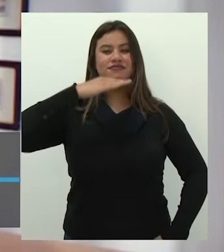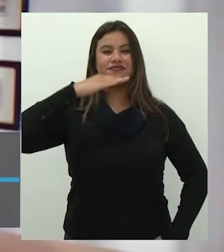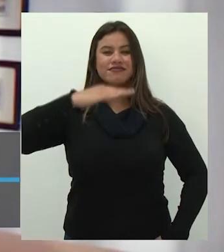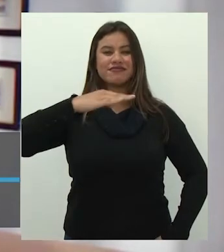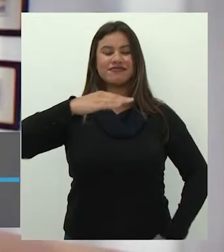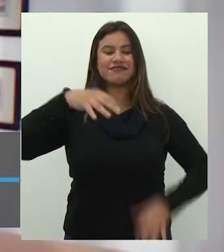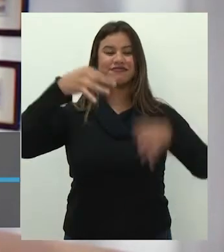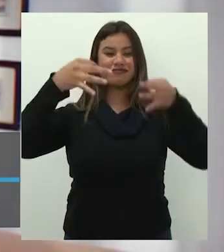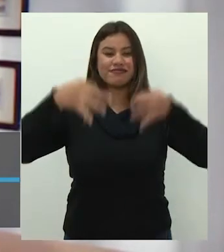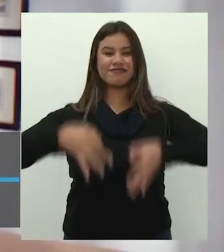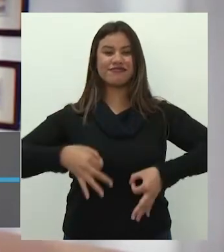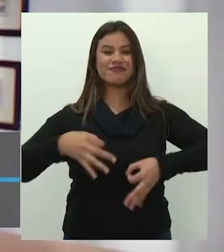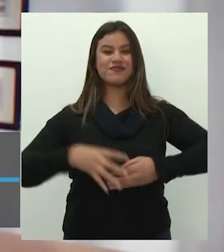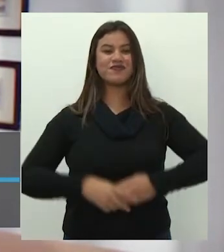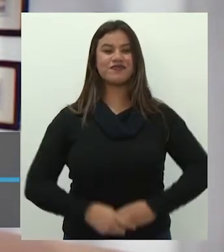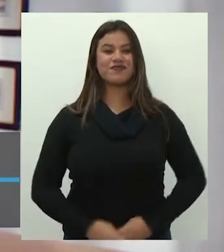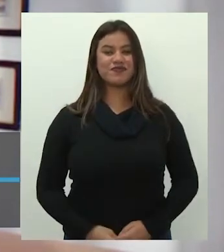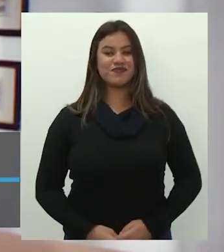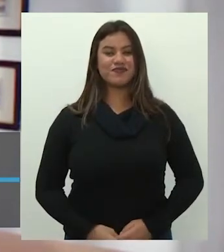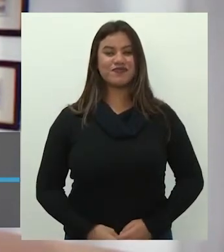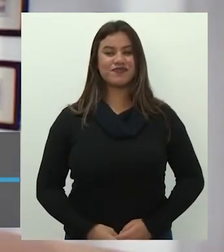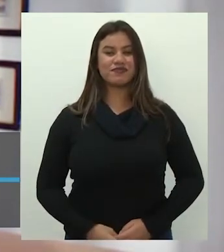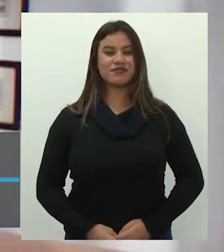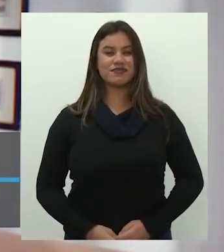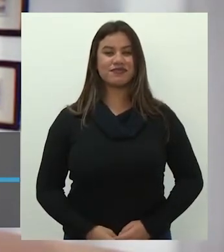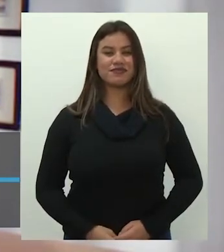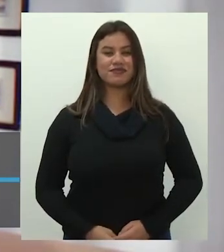etc. Então,